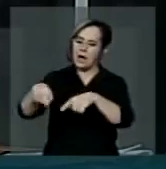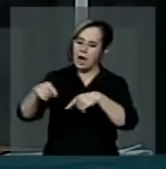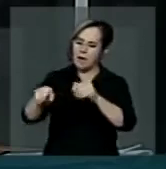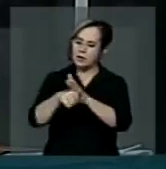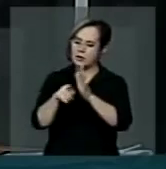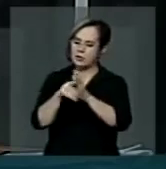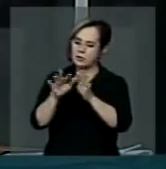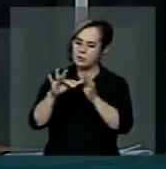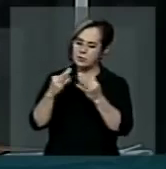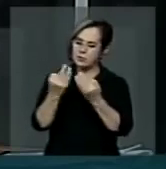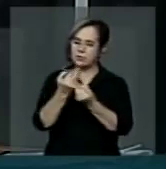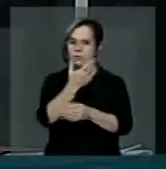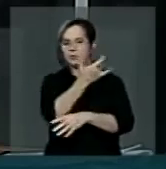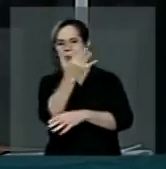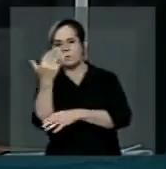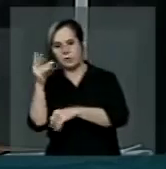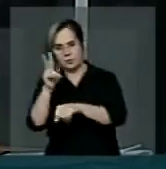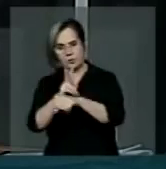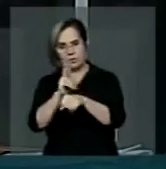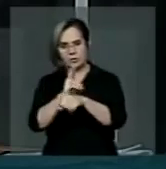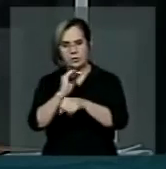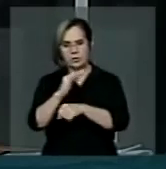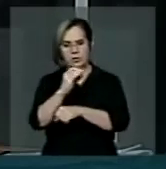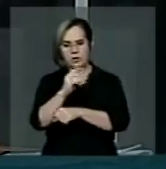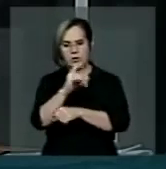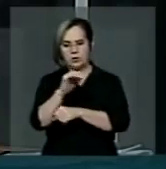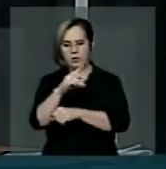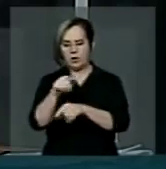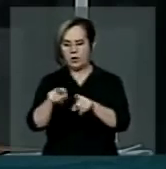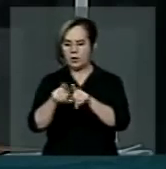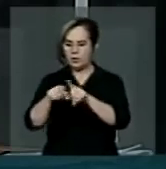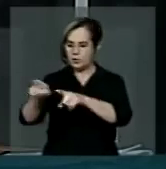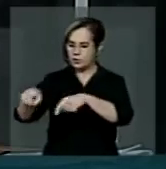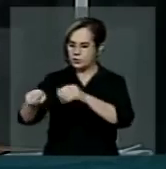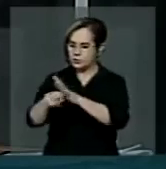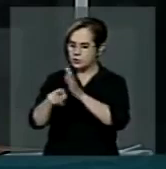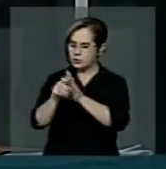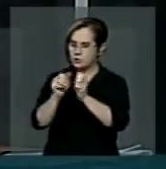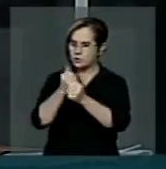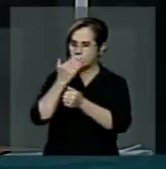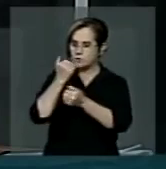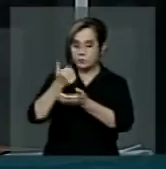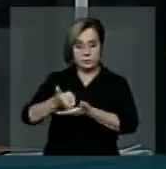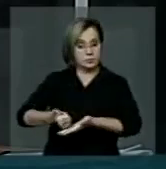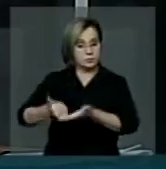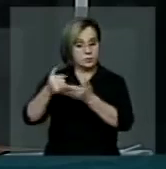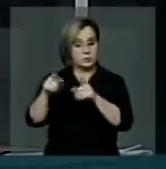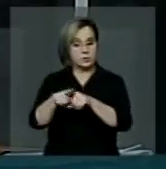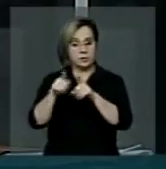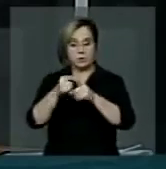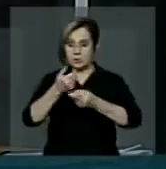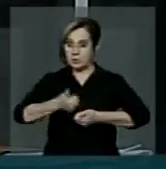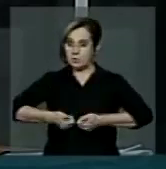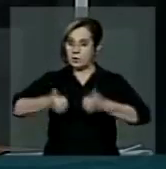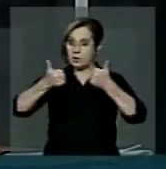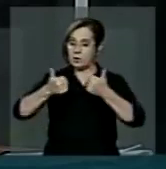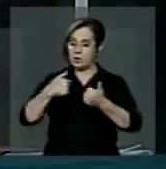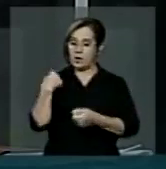onde se produzam prioritariamente os alimentos e onde se mantenha viva nossa